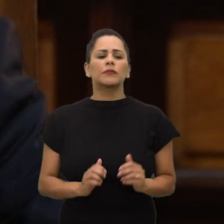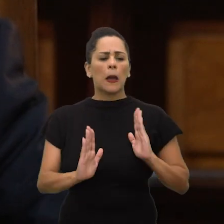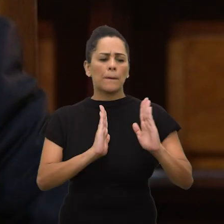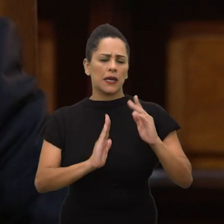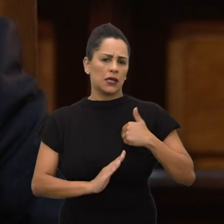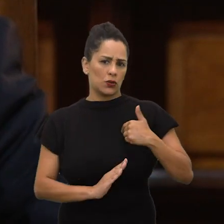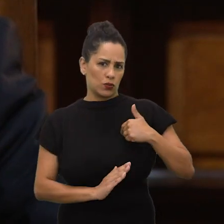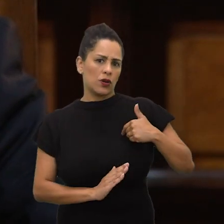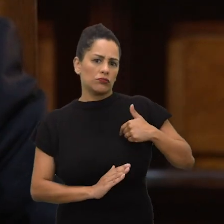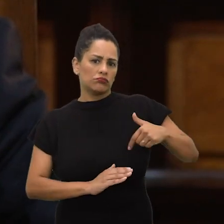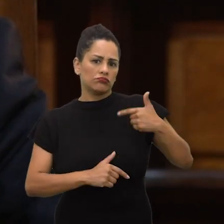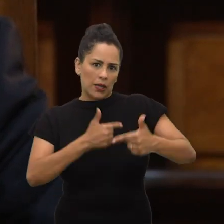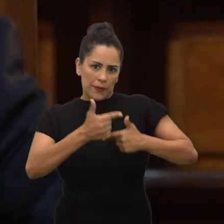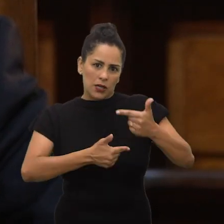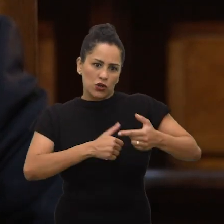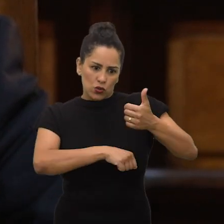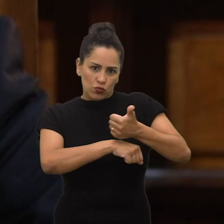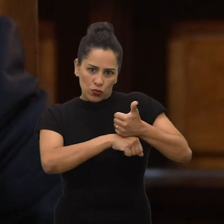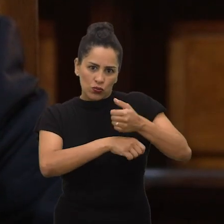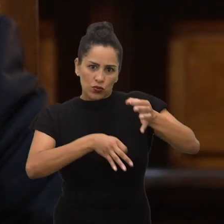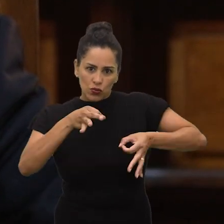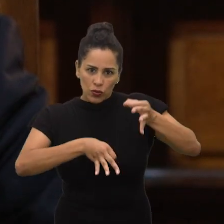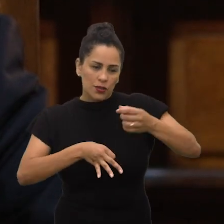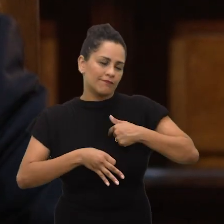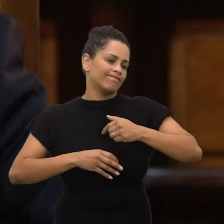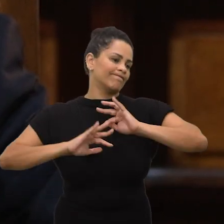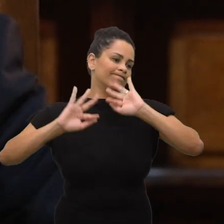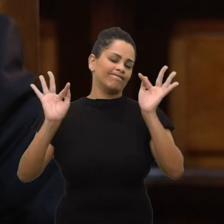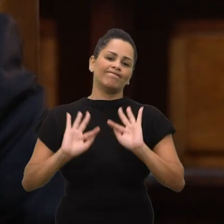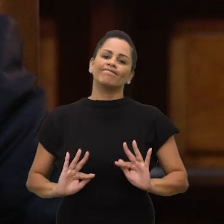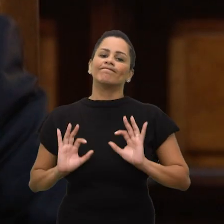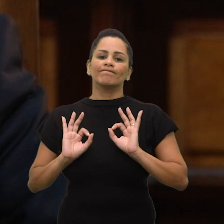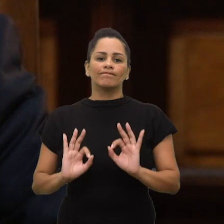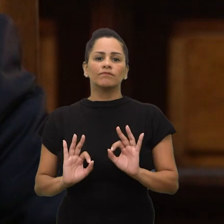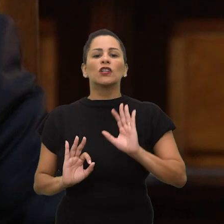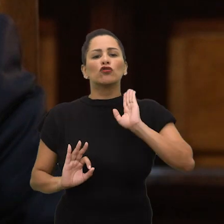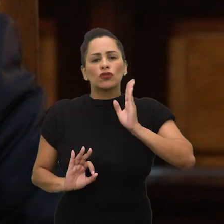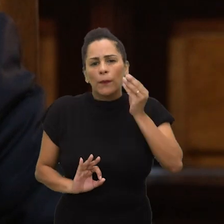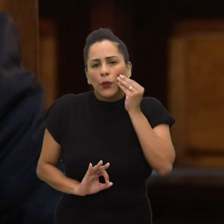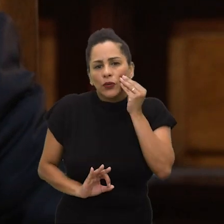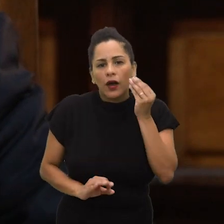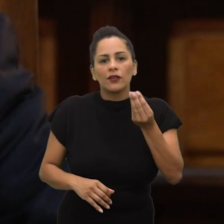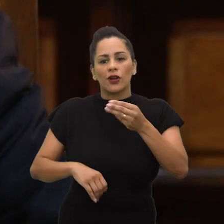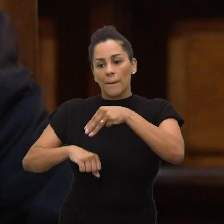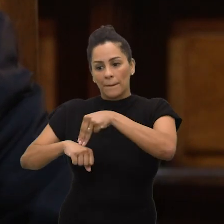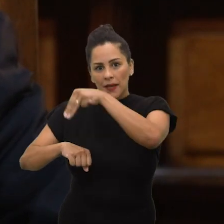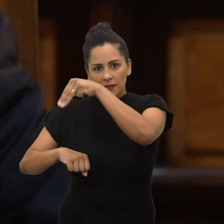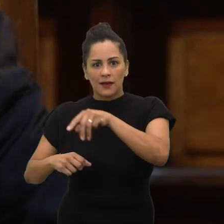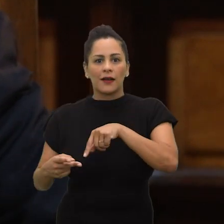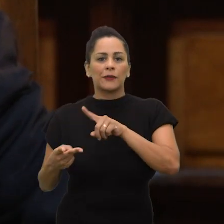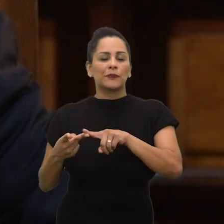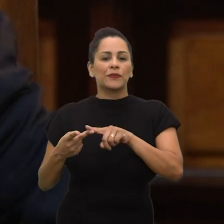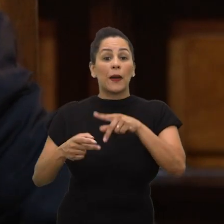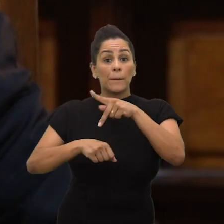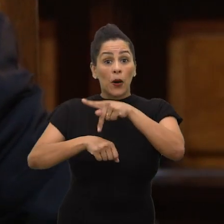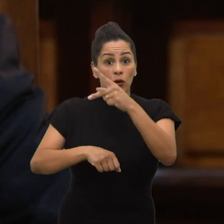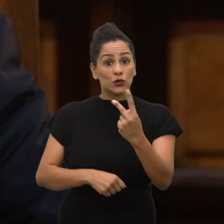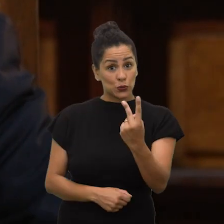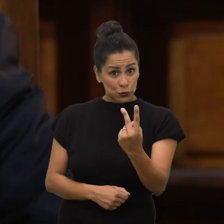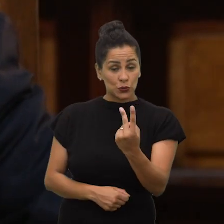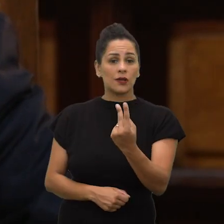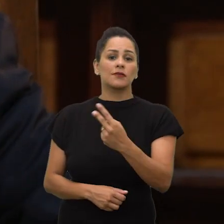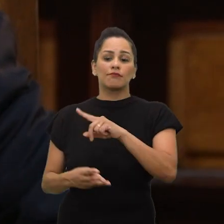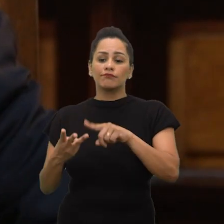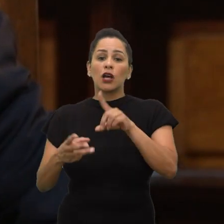magistratura eu fui muito feliz eu tive chance de fazer mestrado fiz dois cursos especialização